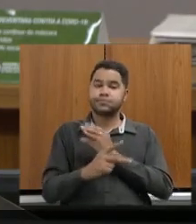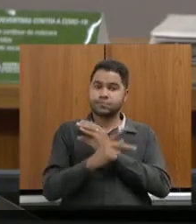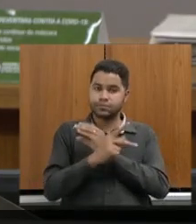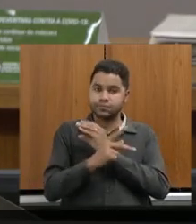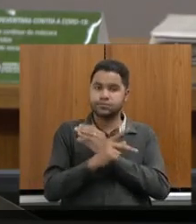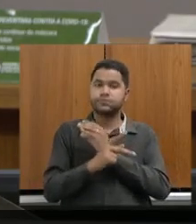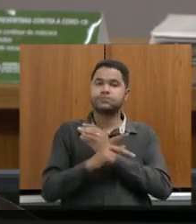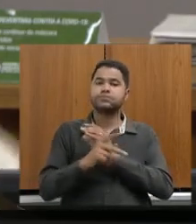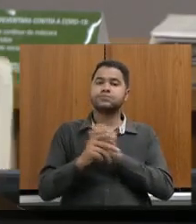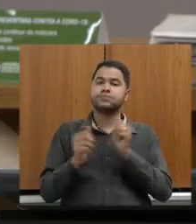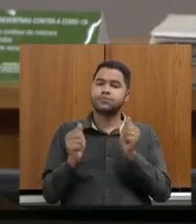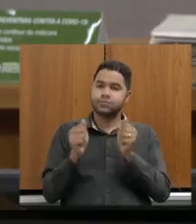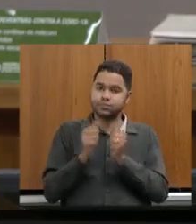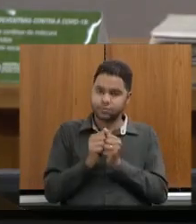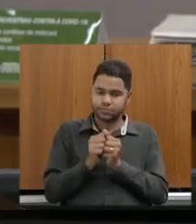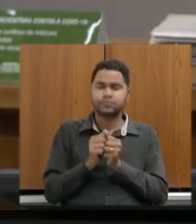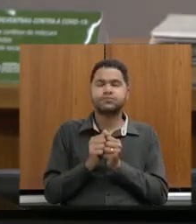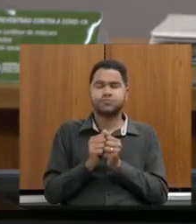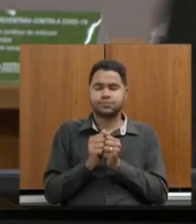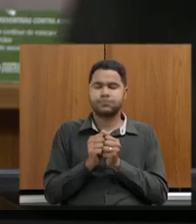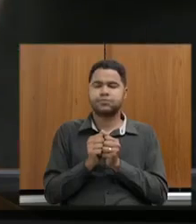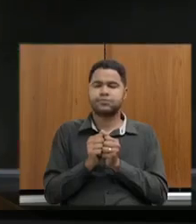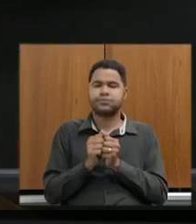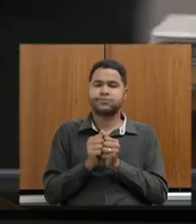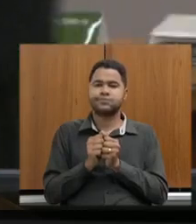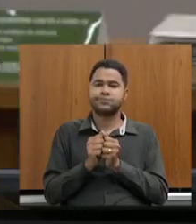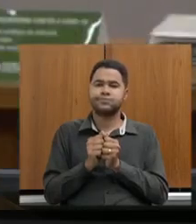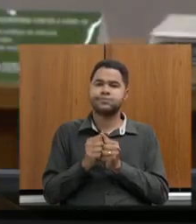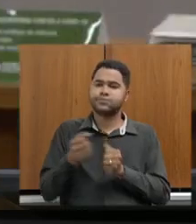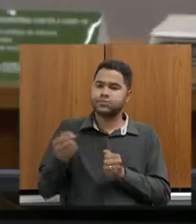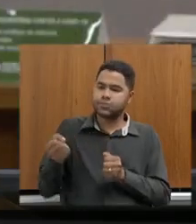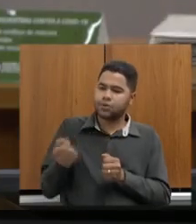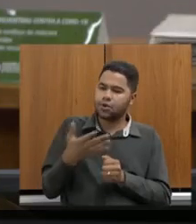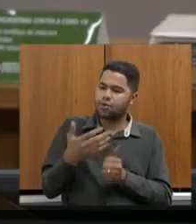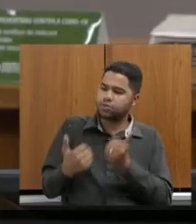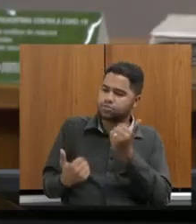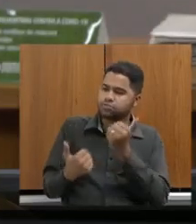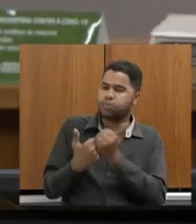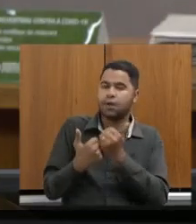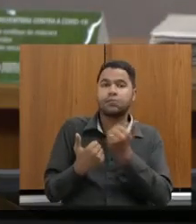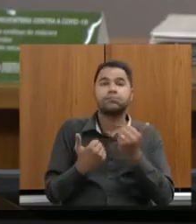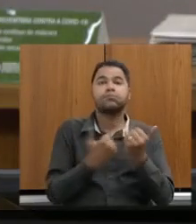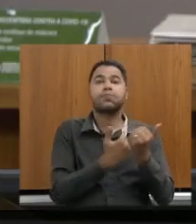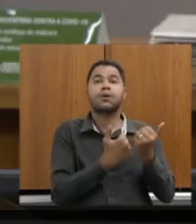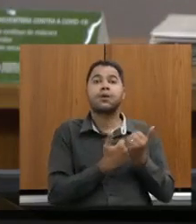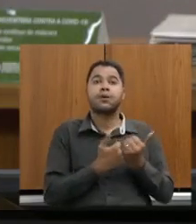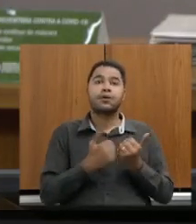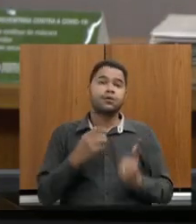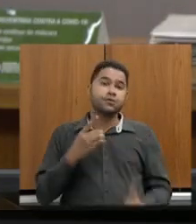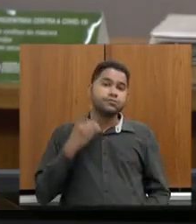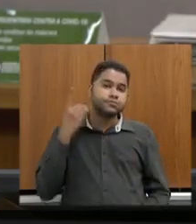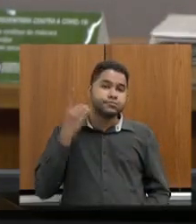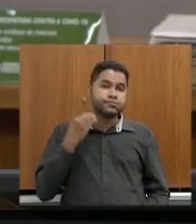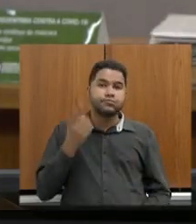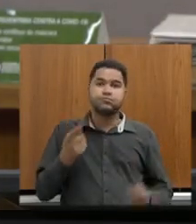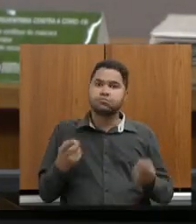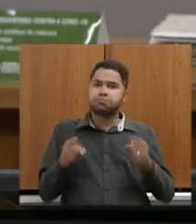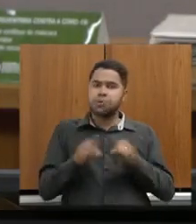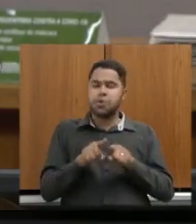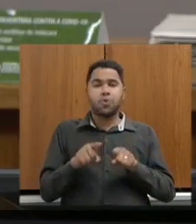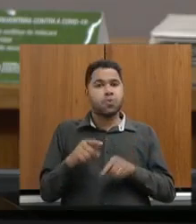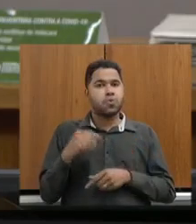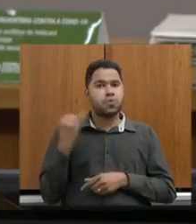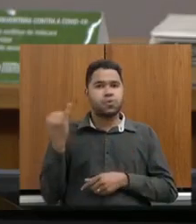tem feito e tem recebido aí enormes apoios de parlamentares parcerias